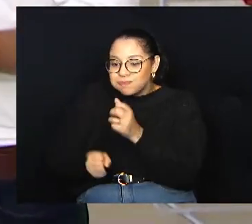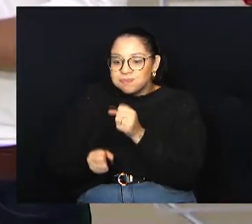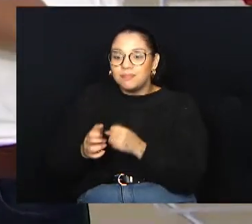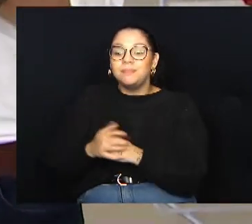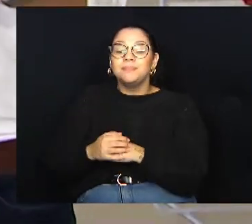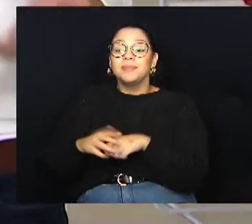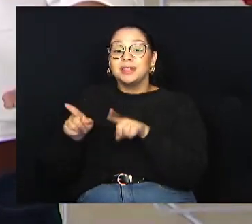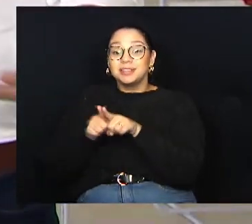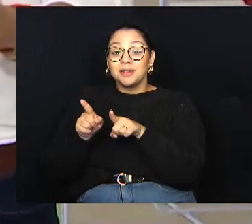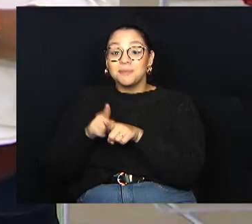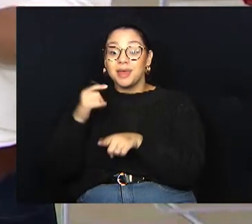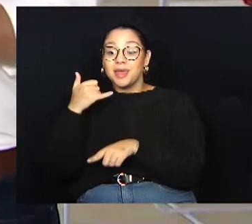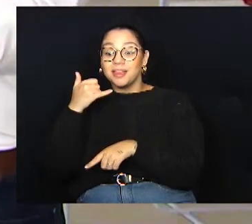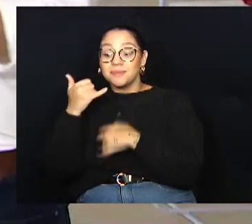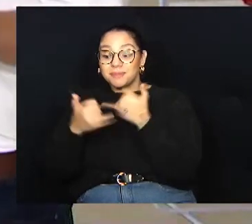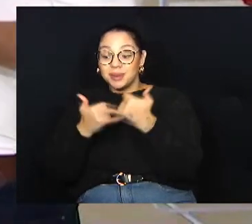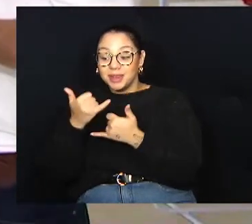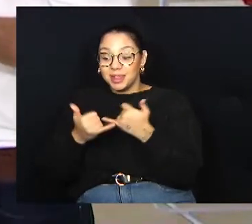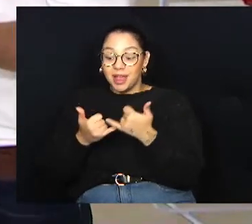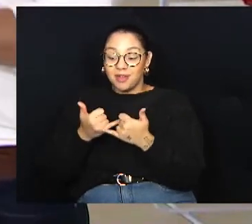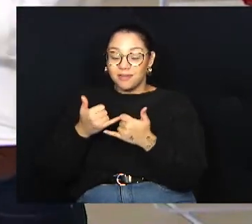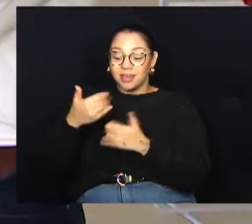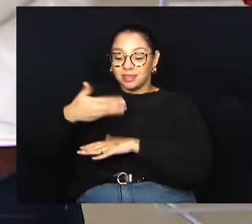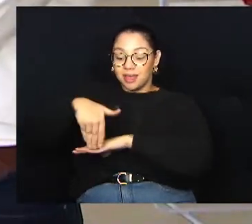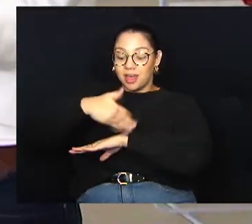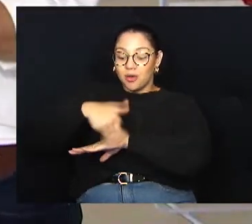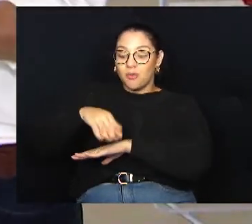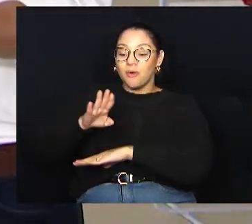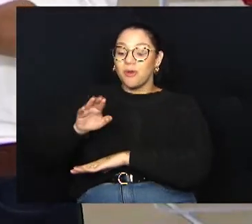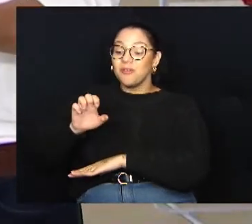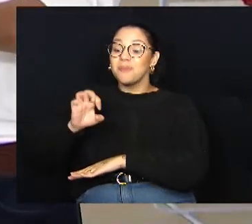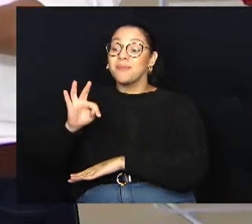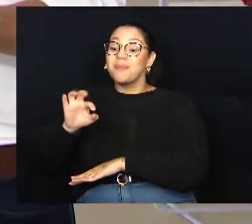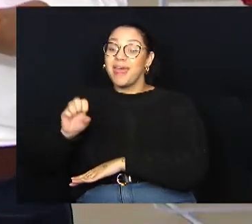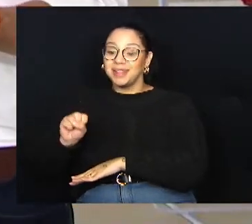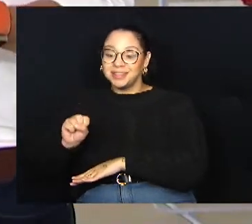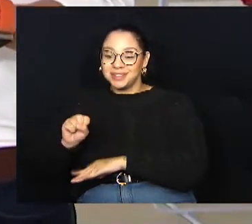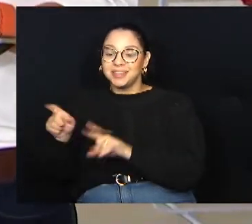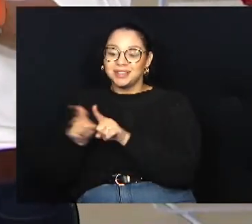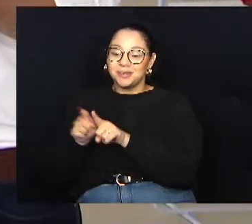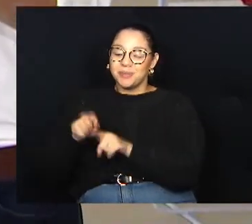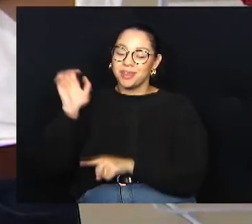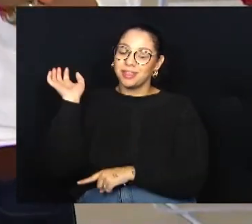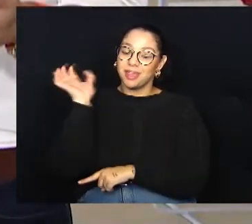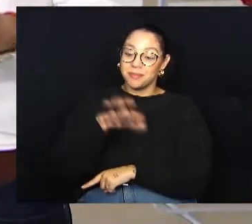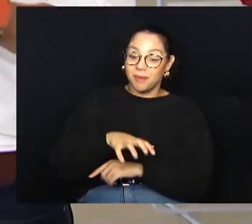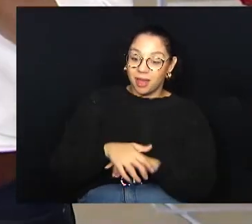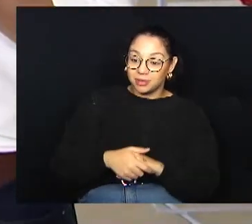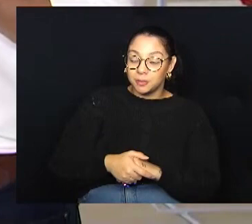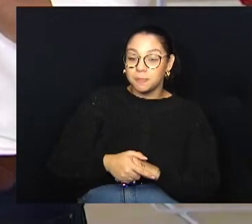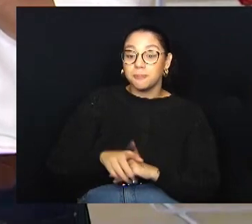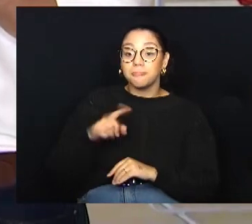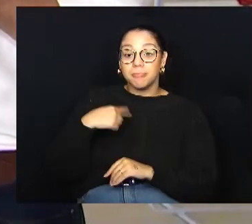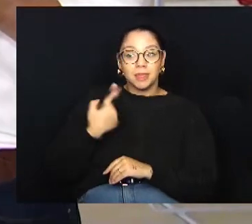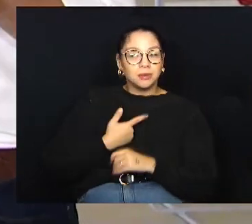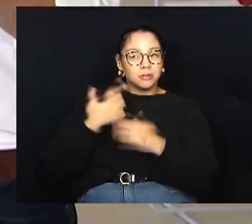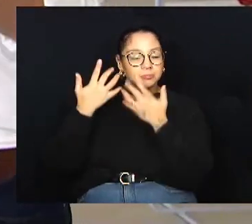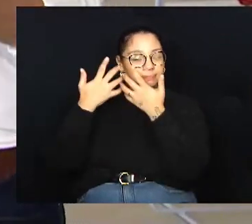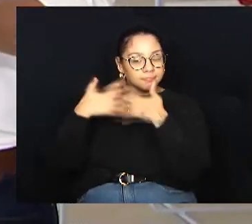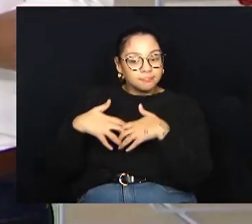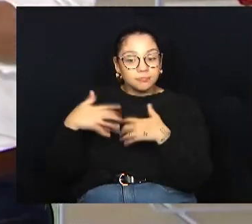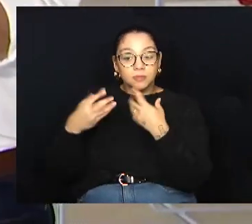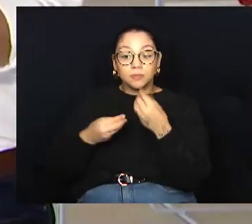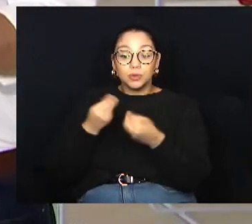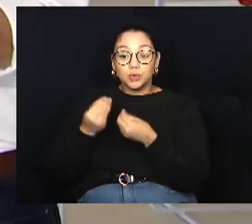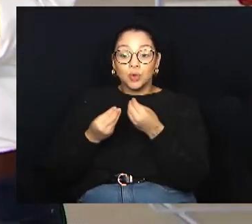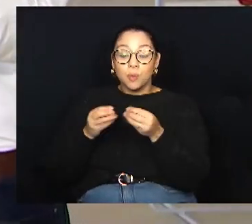bets, de queimada. E era muito legal porque a gente for fazer uma reflexão da nossa infância, é